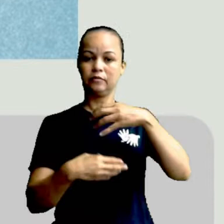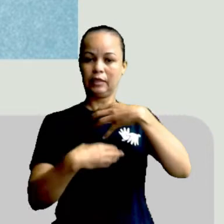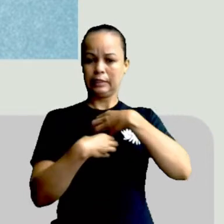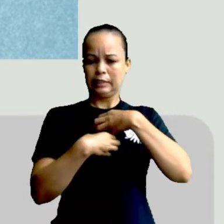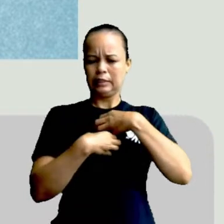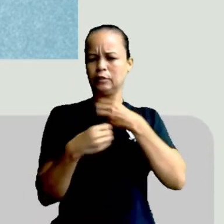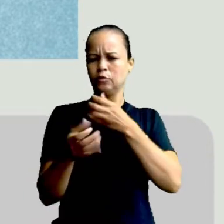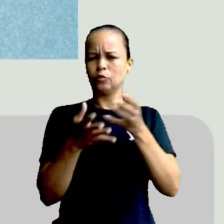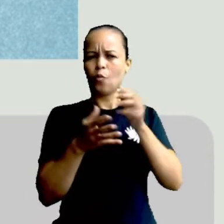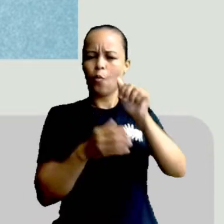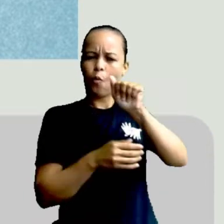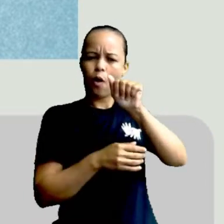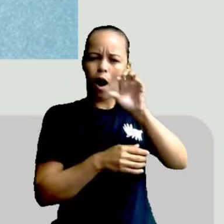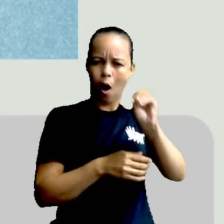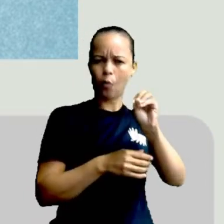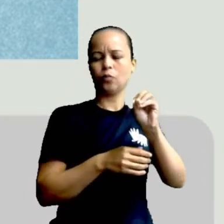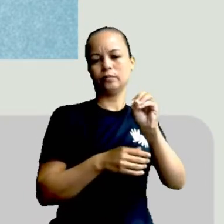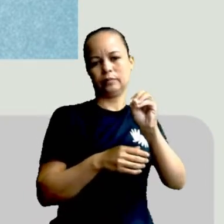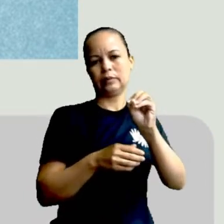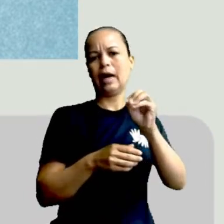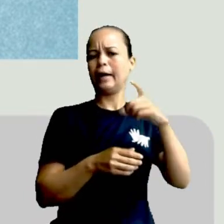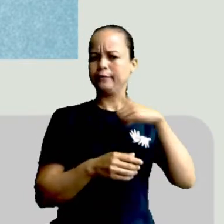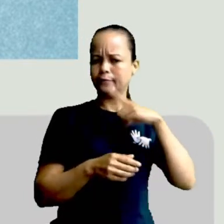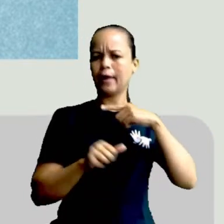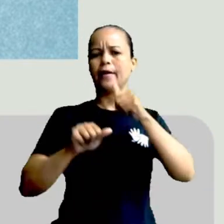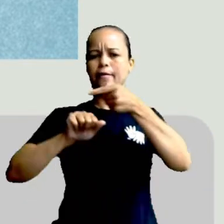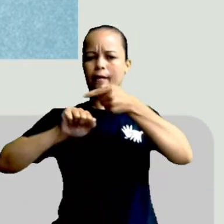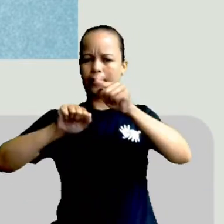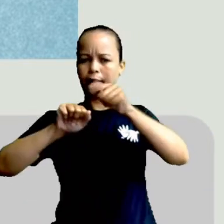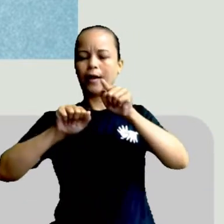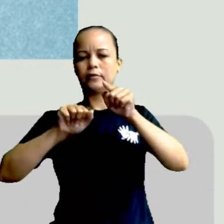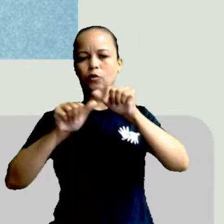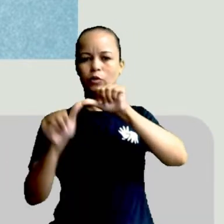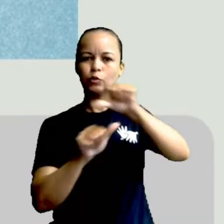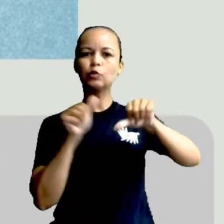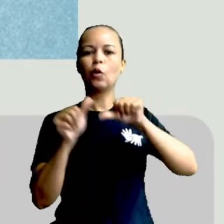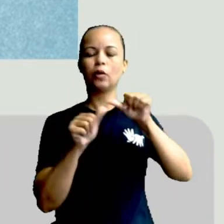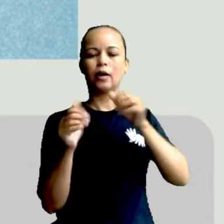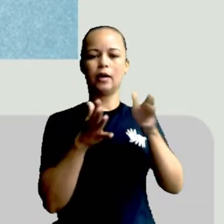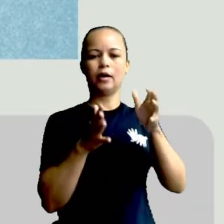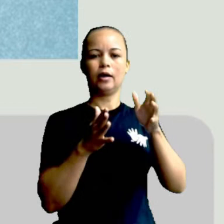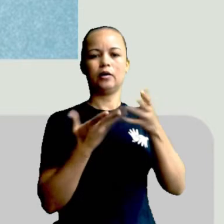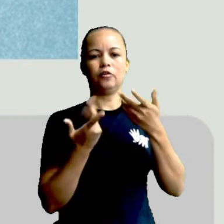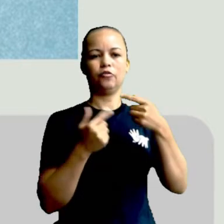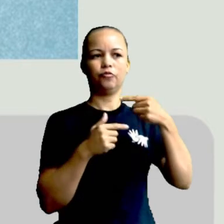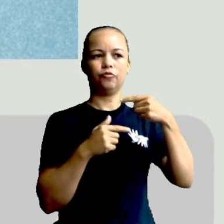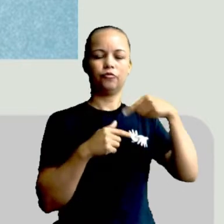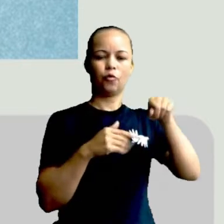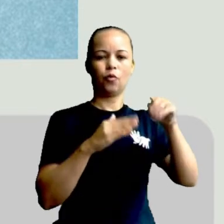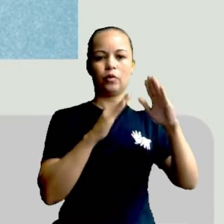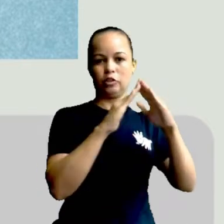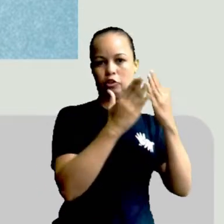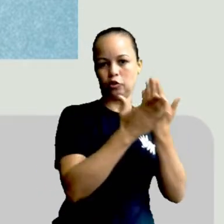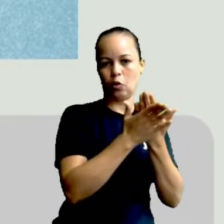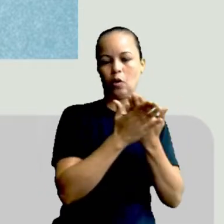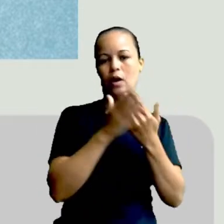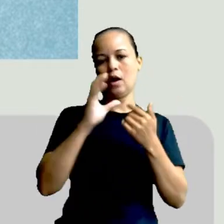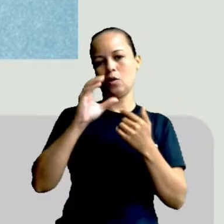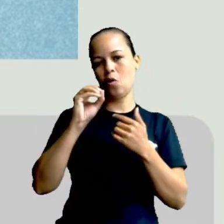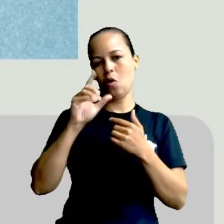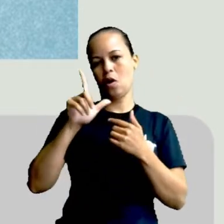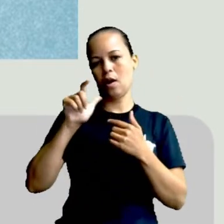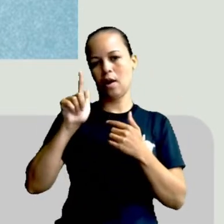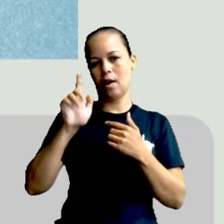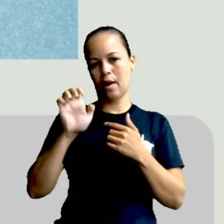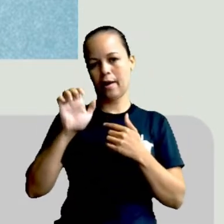colocando o ao no caso a frase escola colégio vou ao Colégio Ok